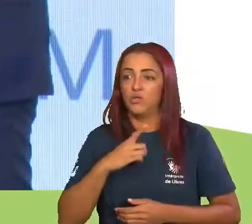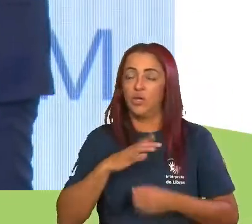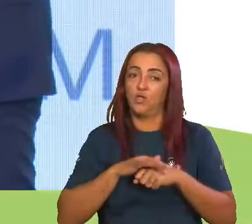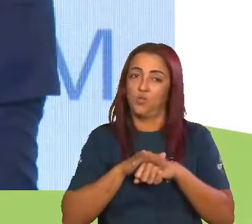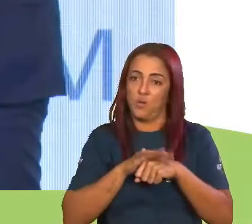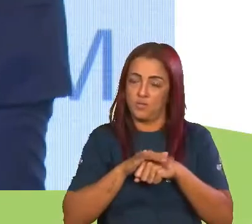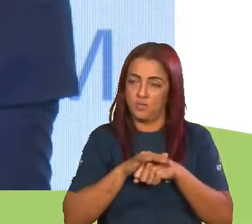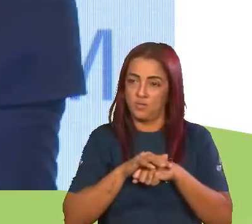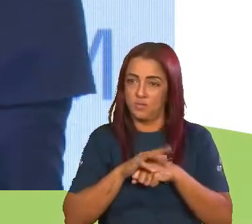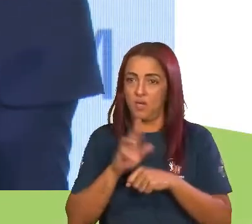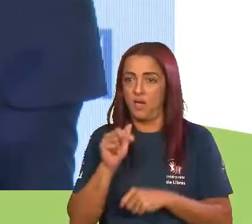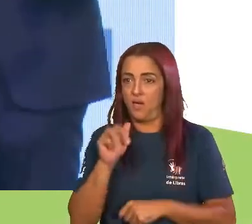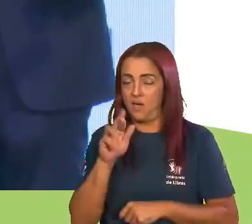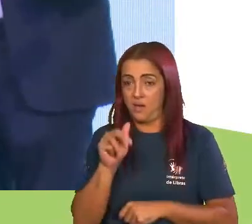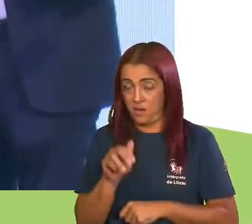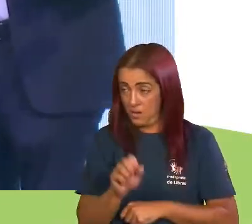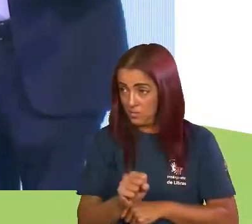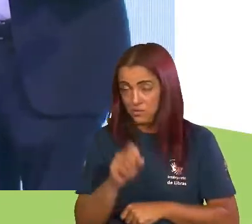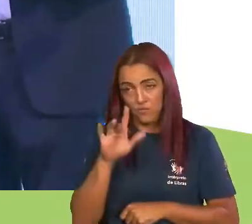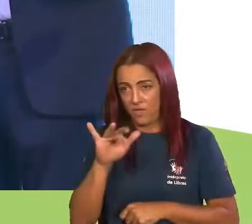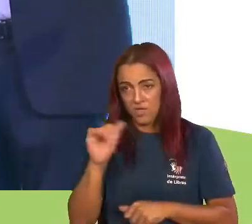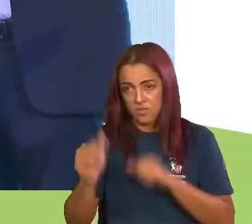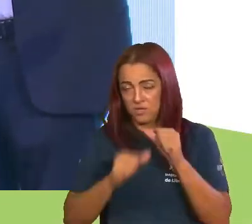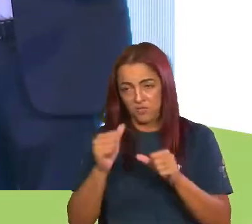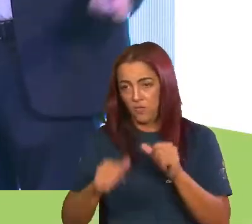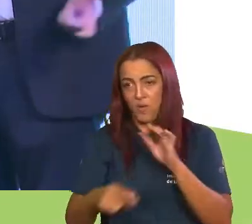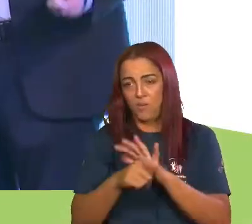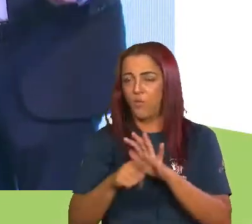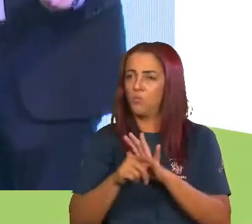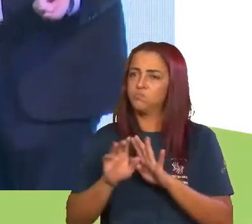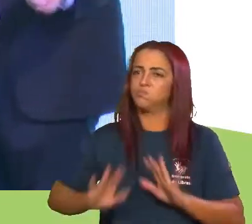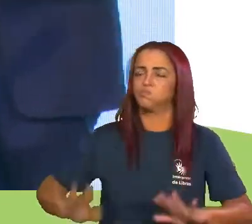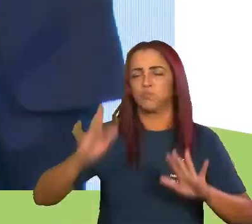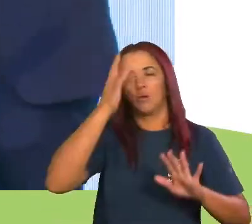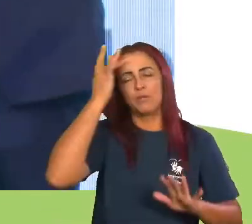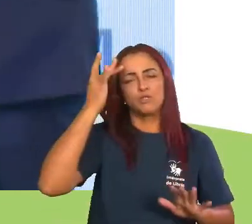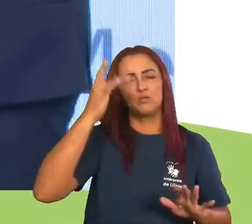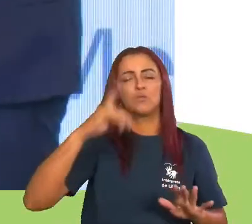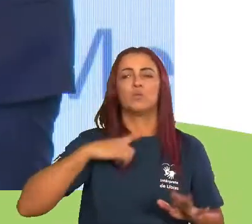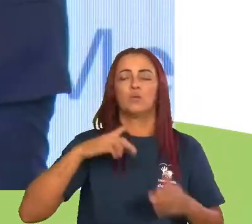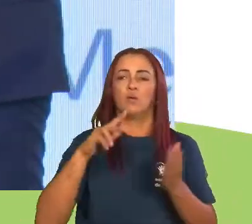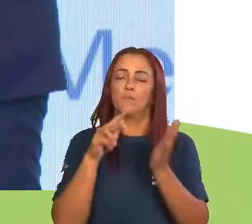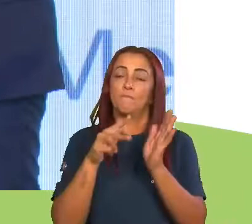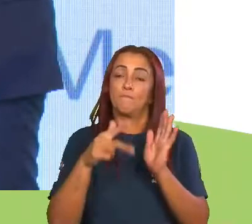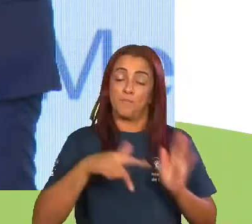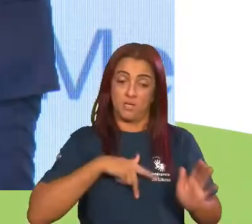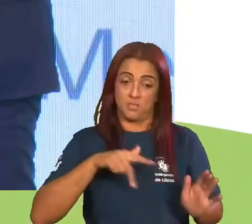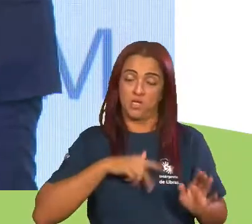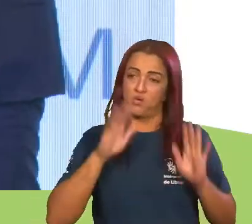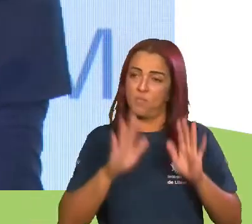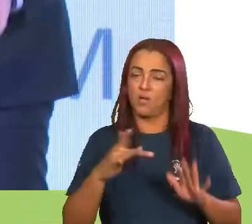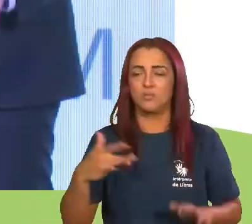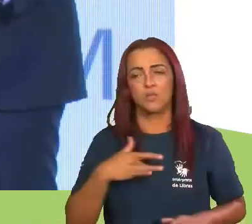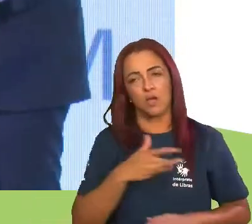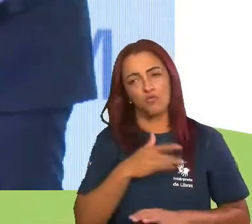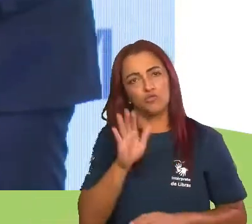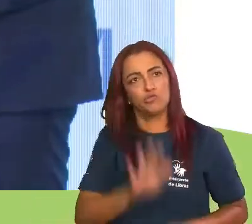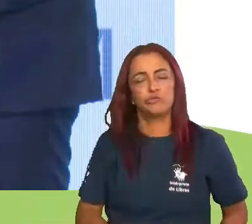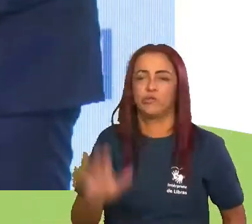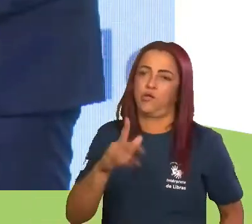raras não somente transformarão a vida desses pacientes, mas também a saúde em geral no nosso